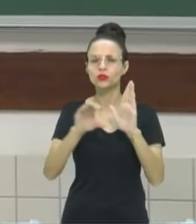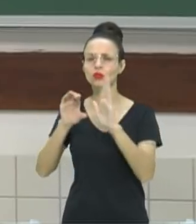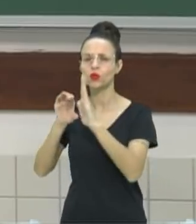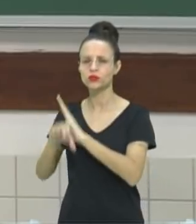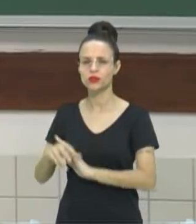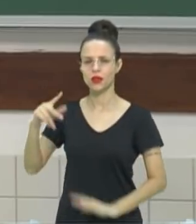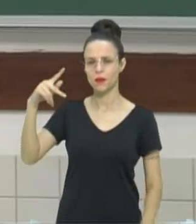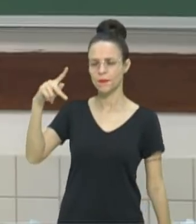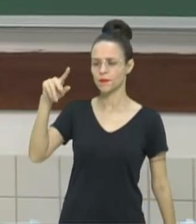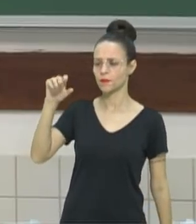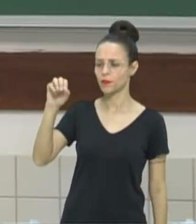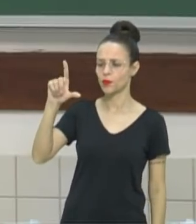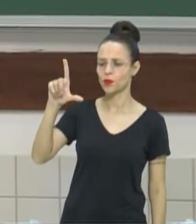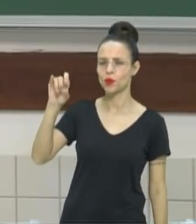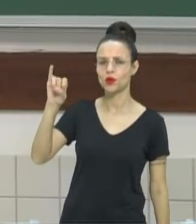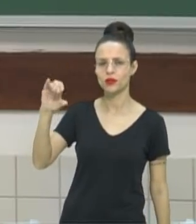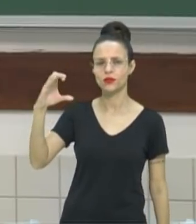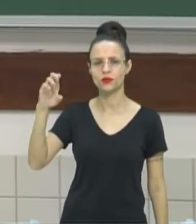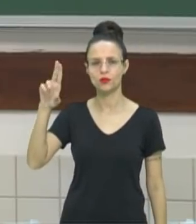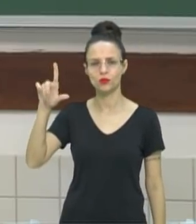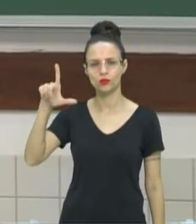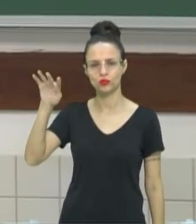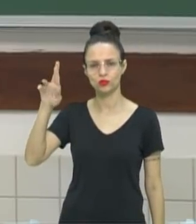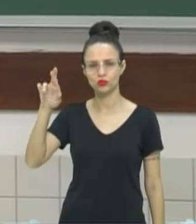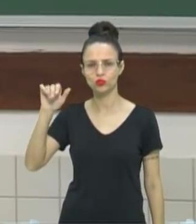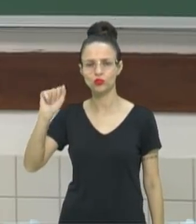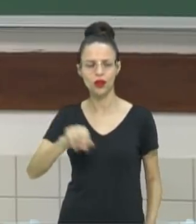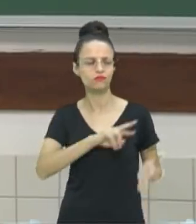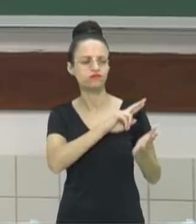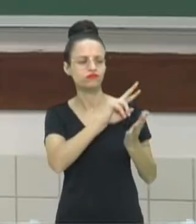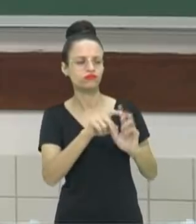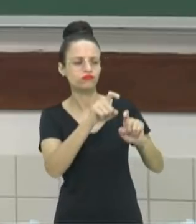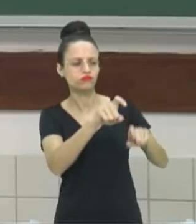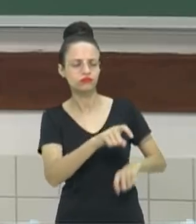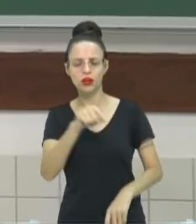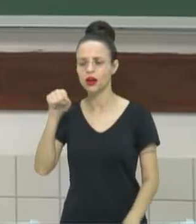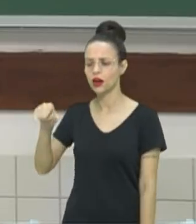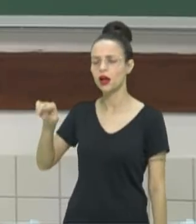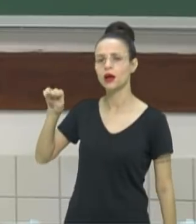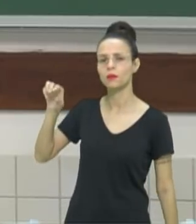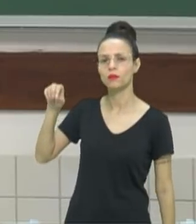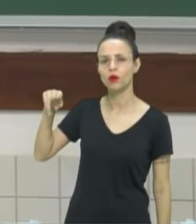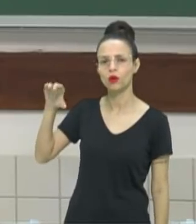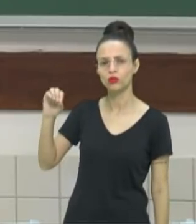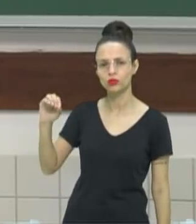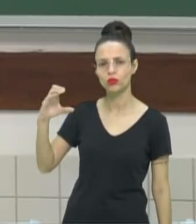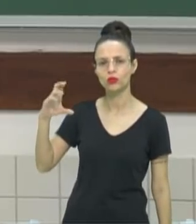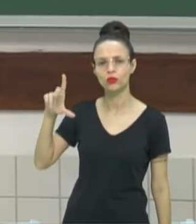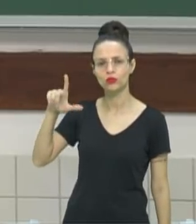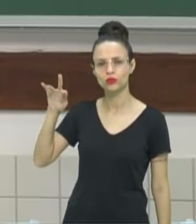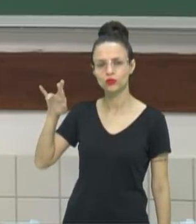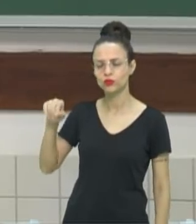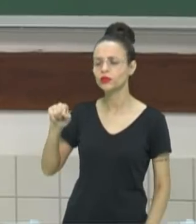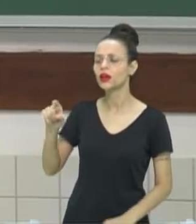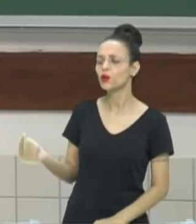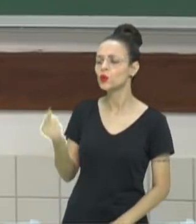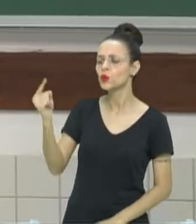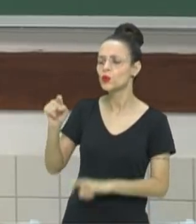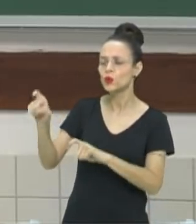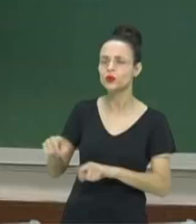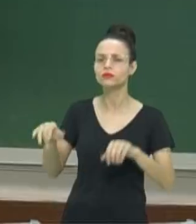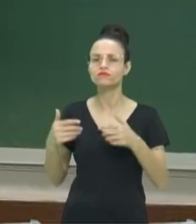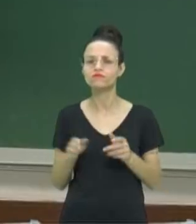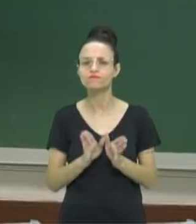Quando eu falo em policultura, quando eu falo em monocultura, quais são as diferenças? Por que que eles estão separados ali em dois